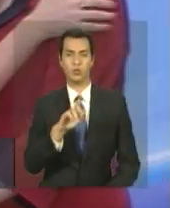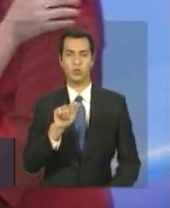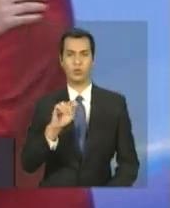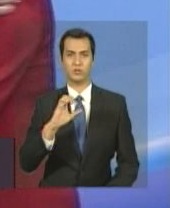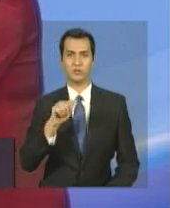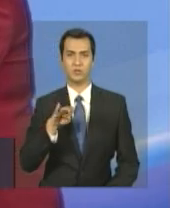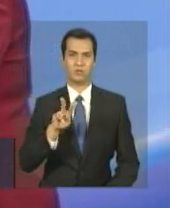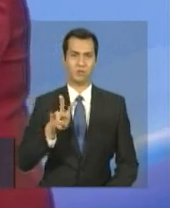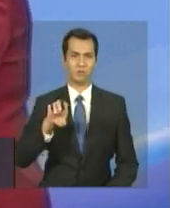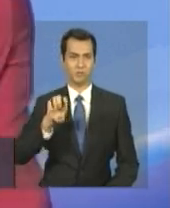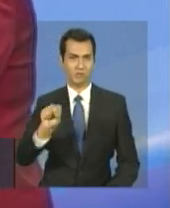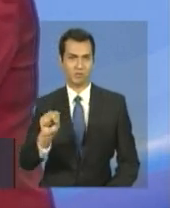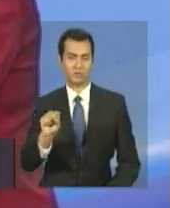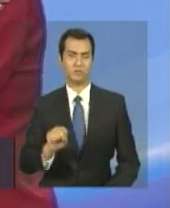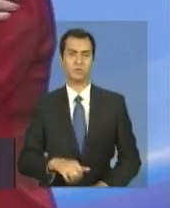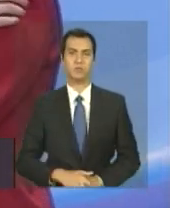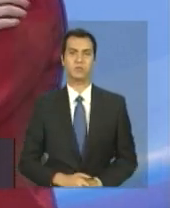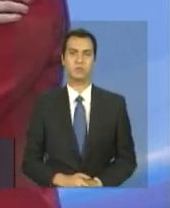Gonçalves.